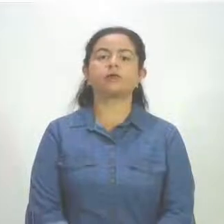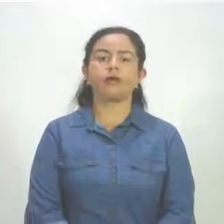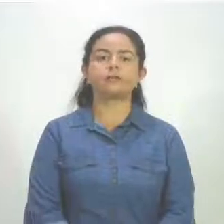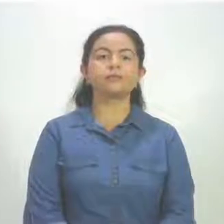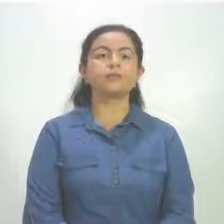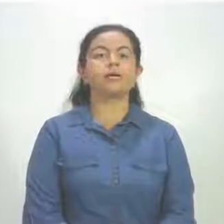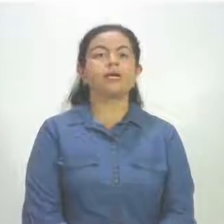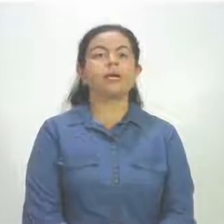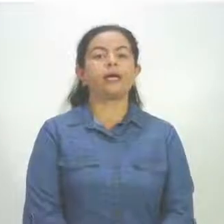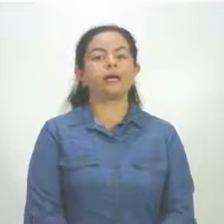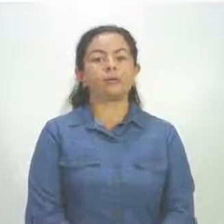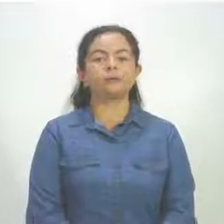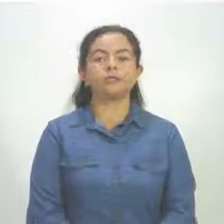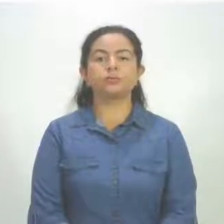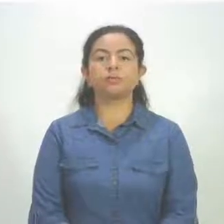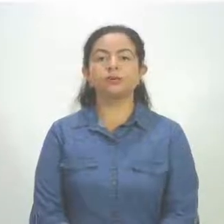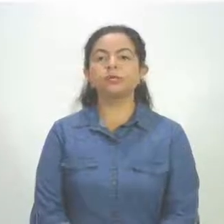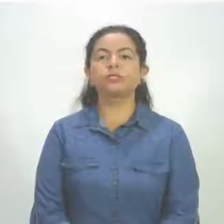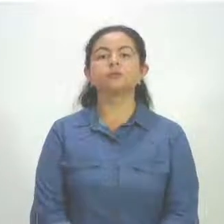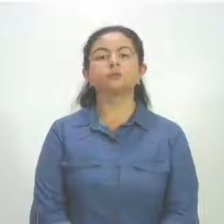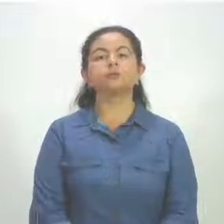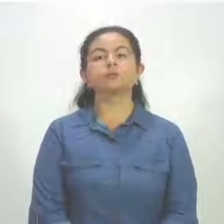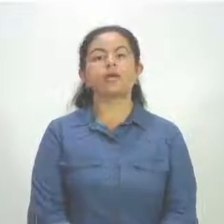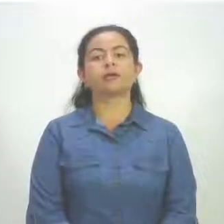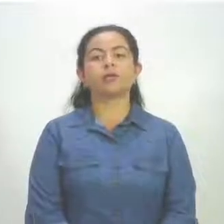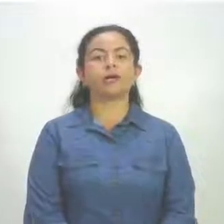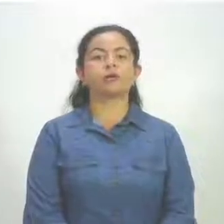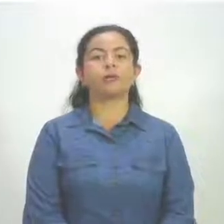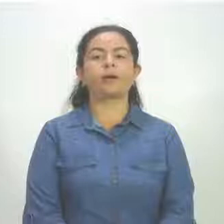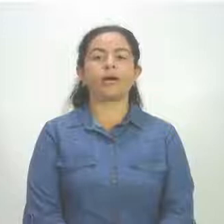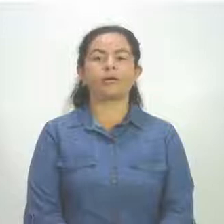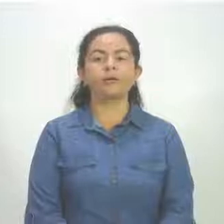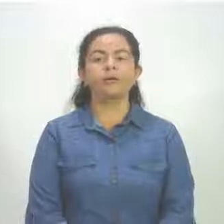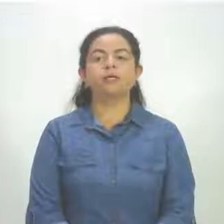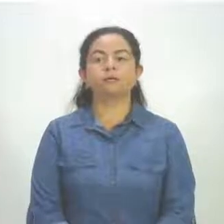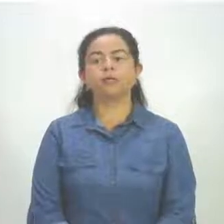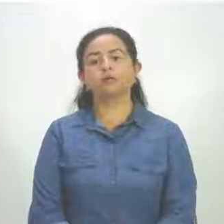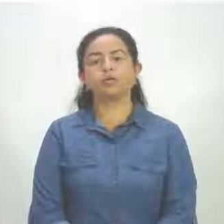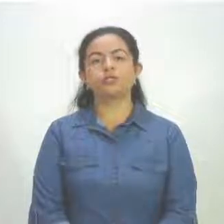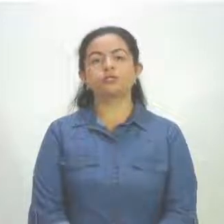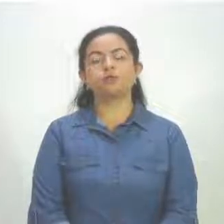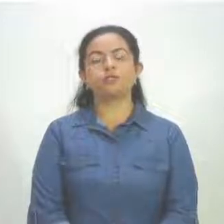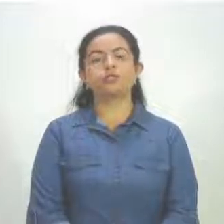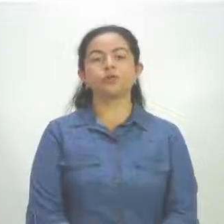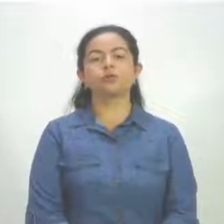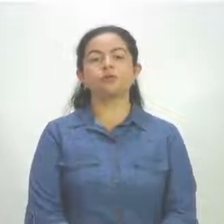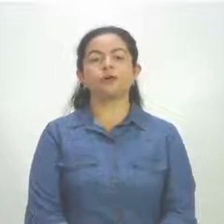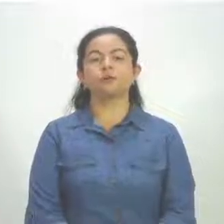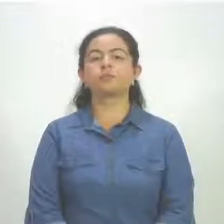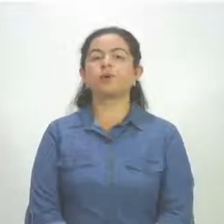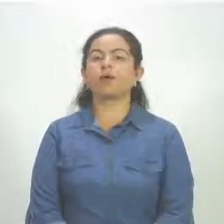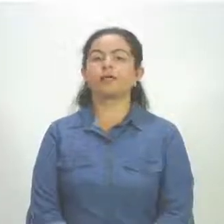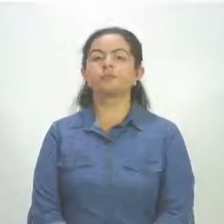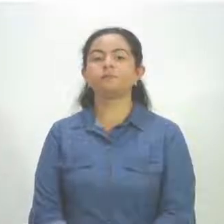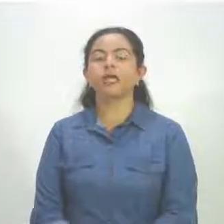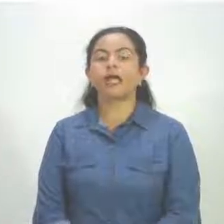de conversa. É uma turma de primeiro ano do curso técnico em agropecuária, da turma de 2022 do IFAM